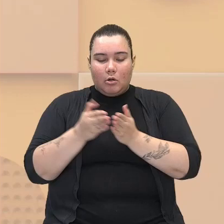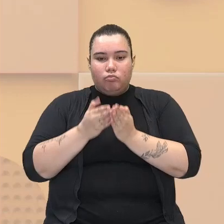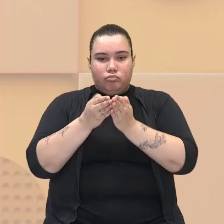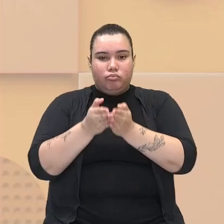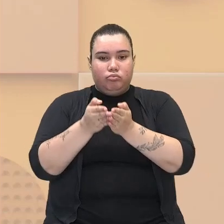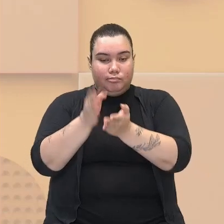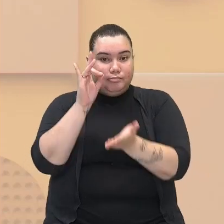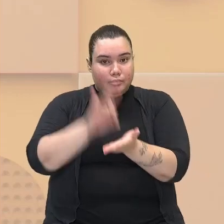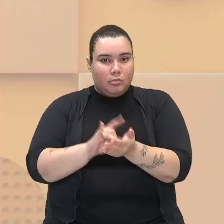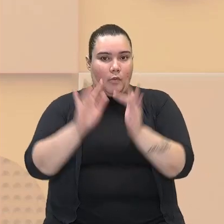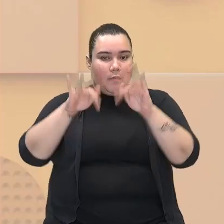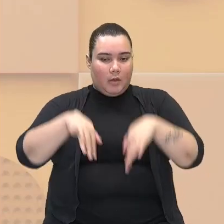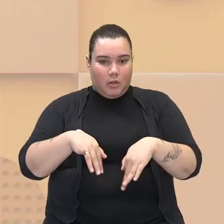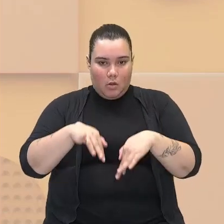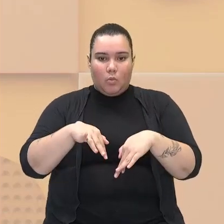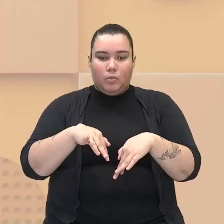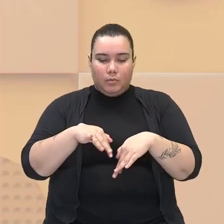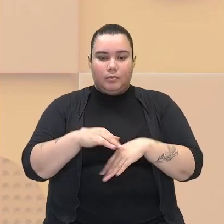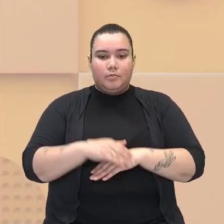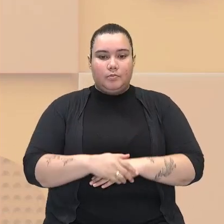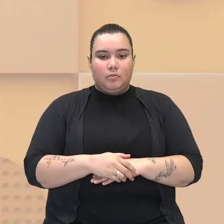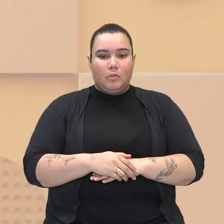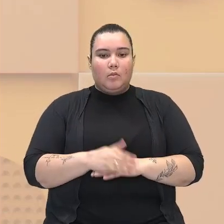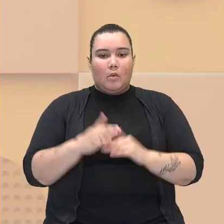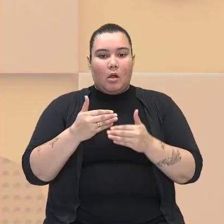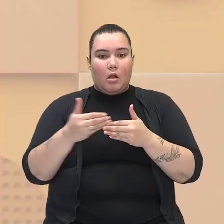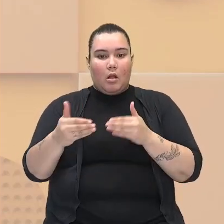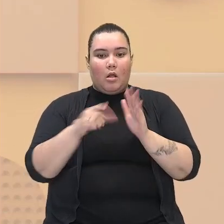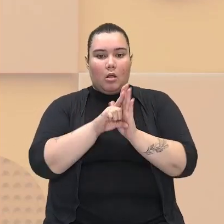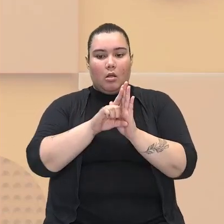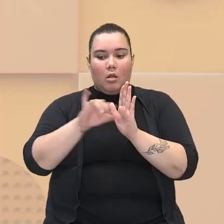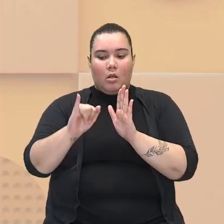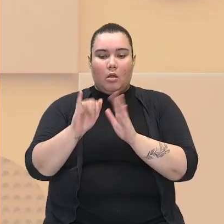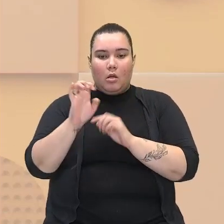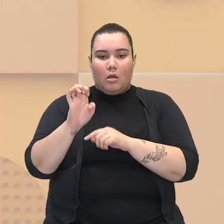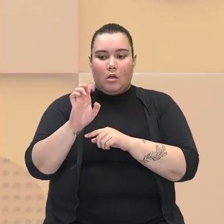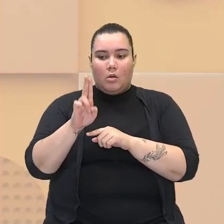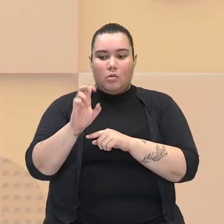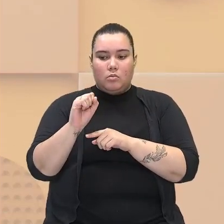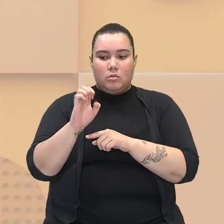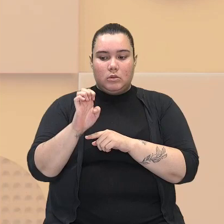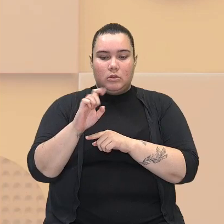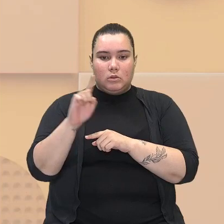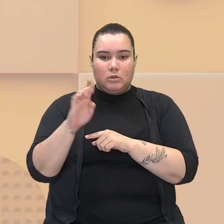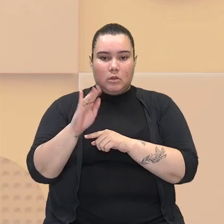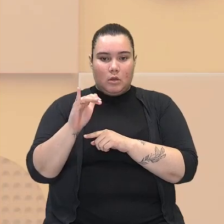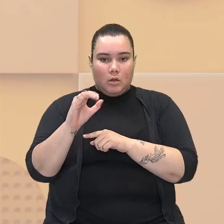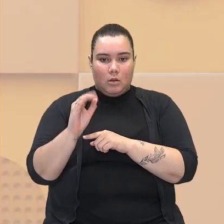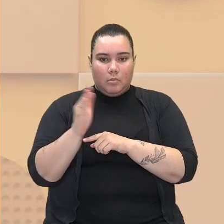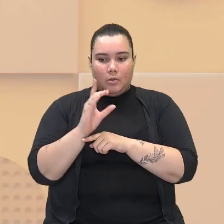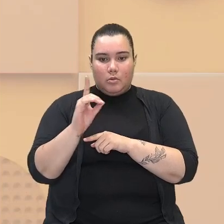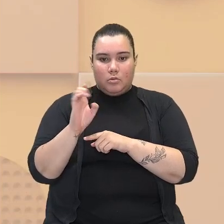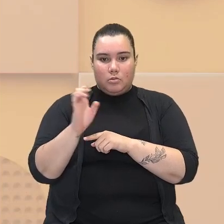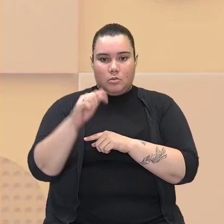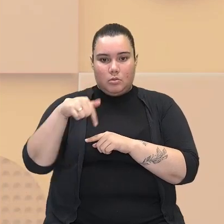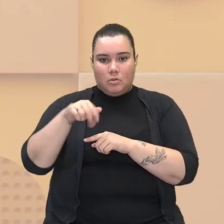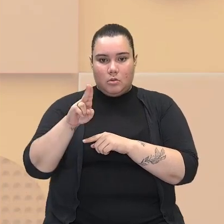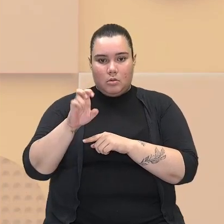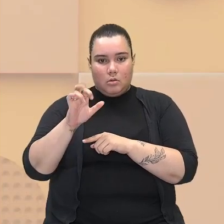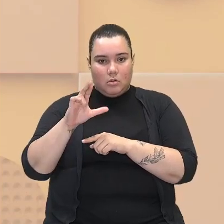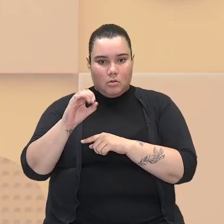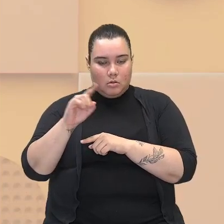oficial desse tráfico, certo? A partir da lei Eusébio de Queiroz. Então, o tráfico ele vai ser